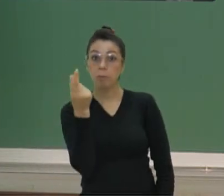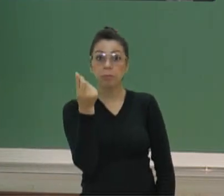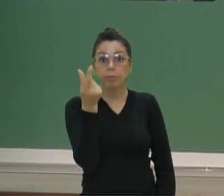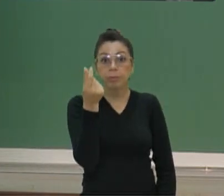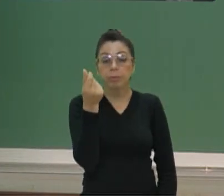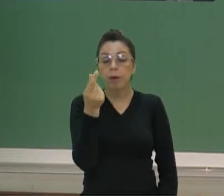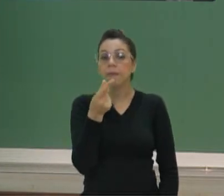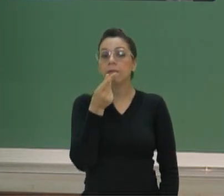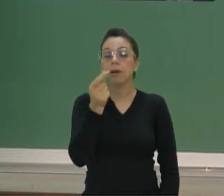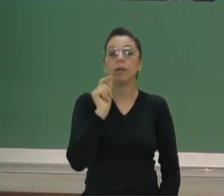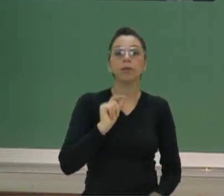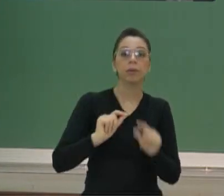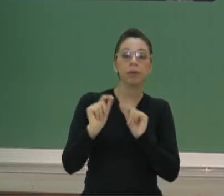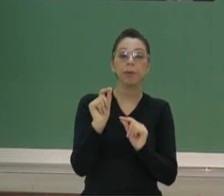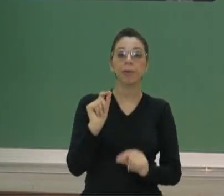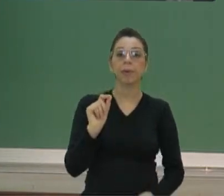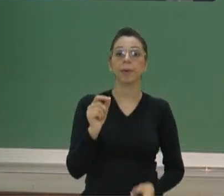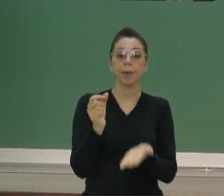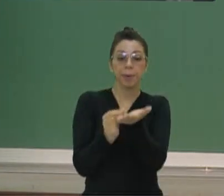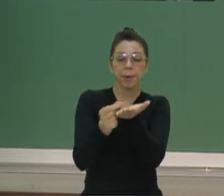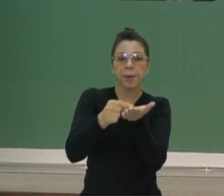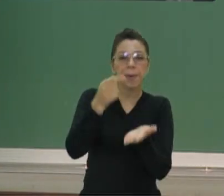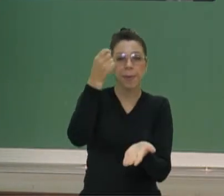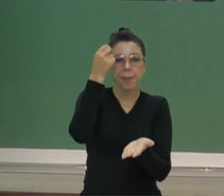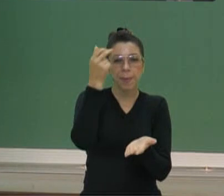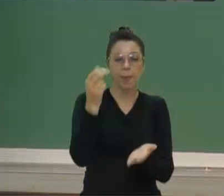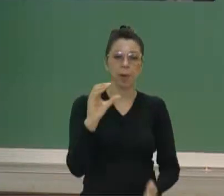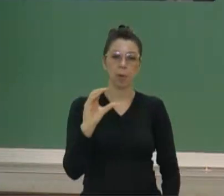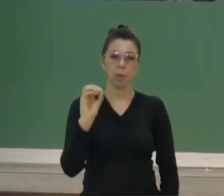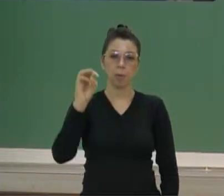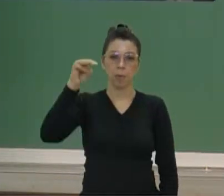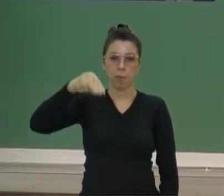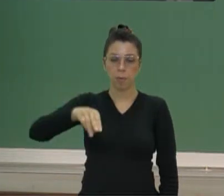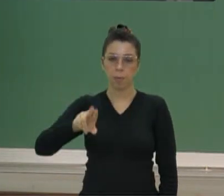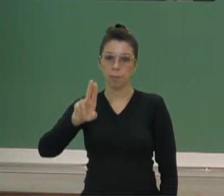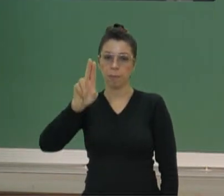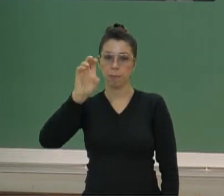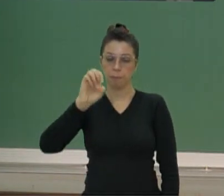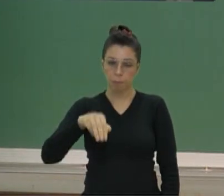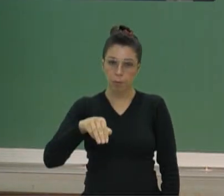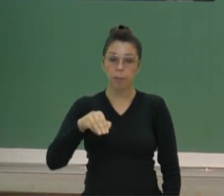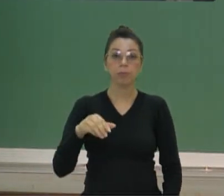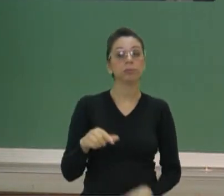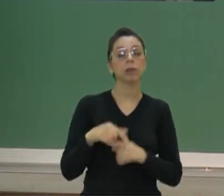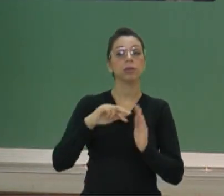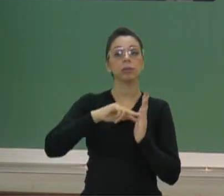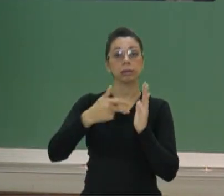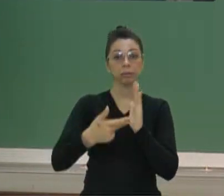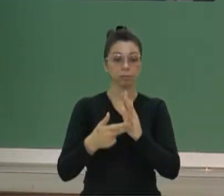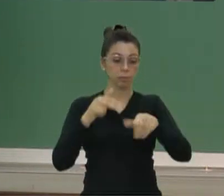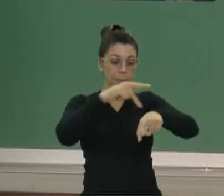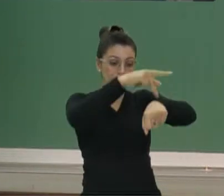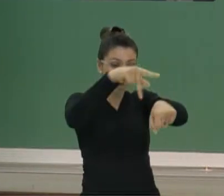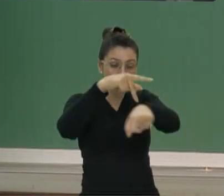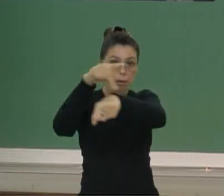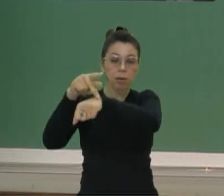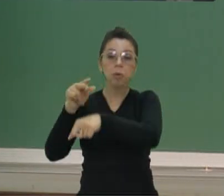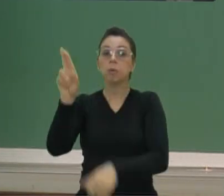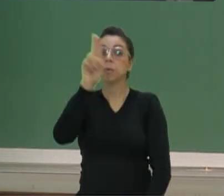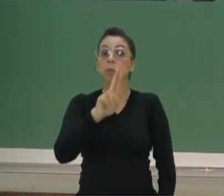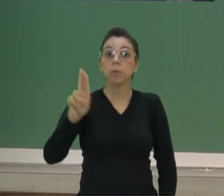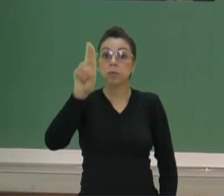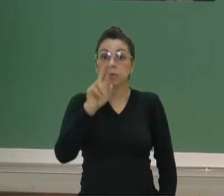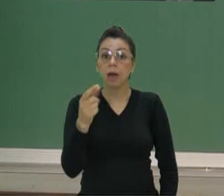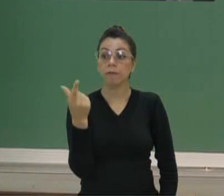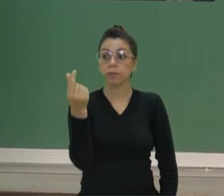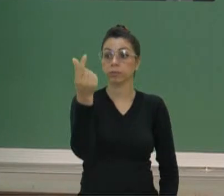em moeda comum. Moeda comum significa que todos os países do bloco usavam essa moeda,